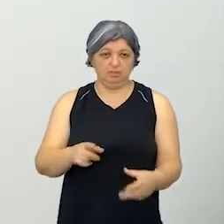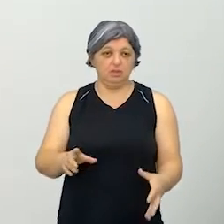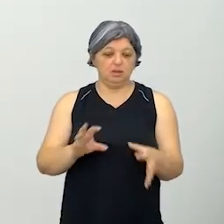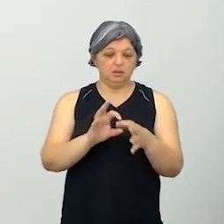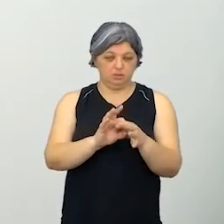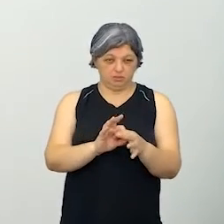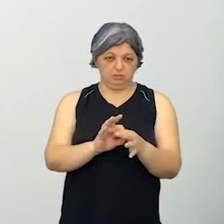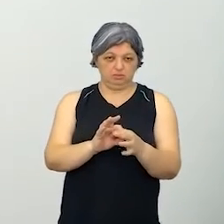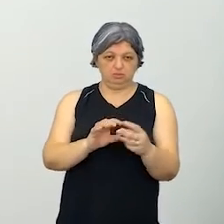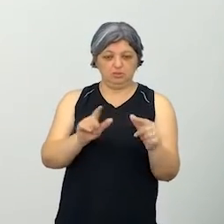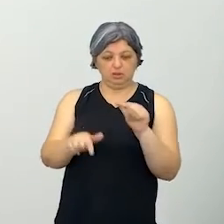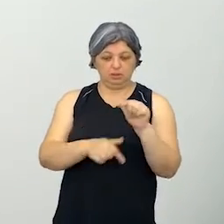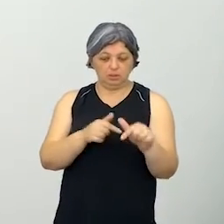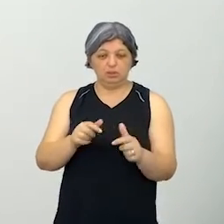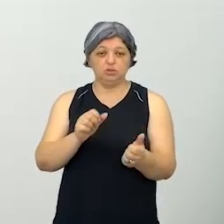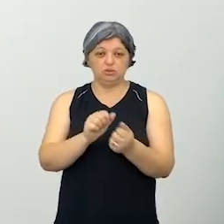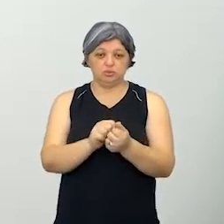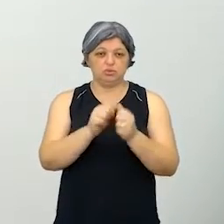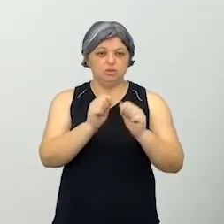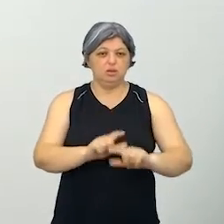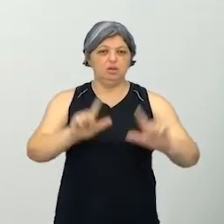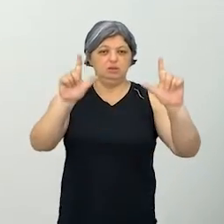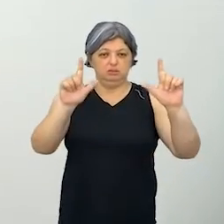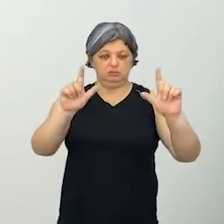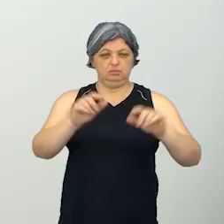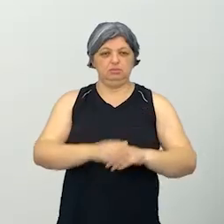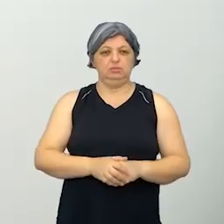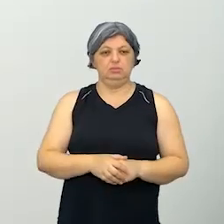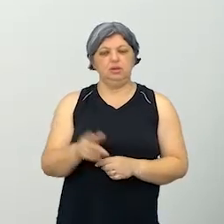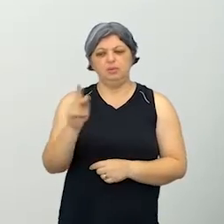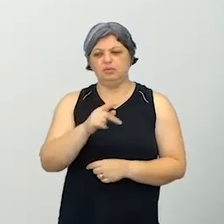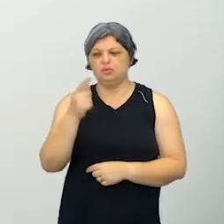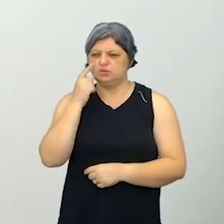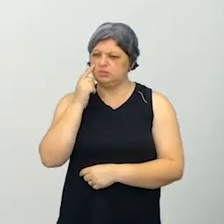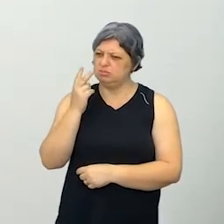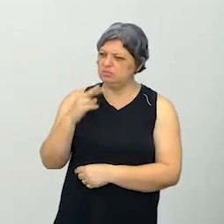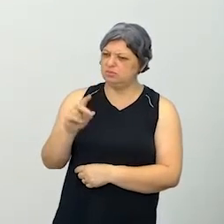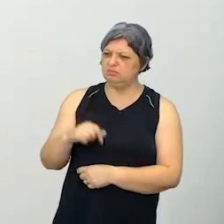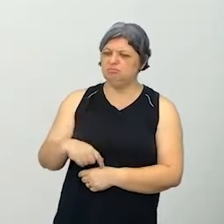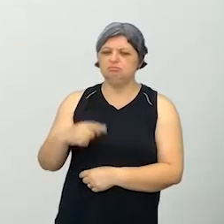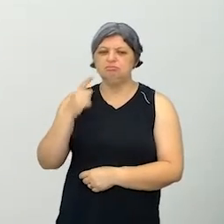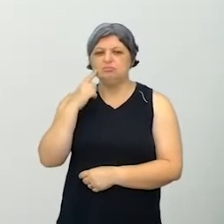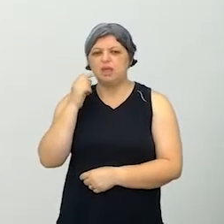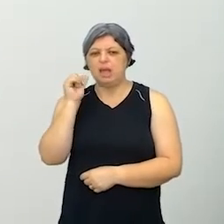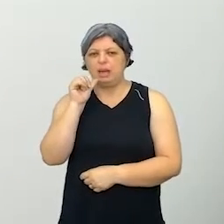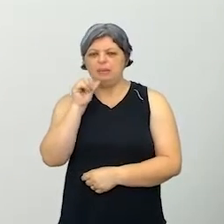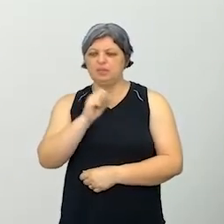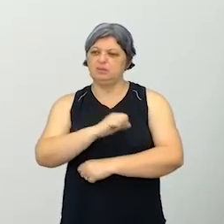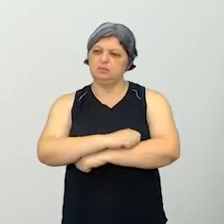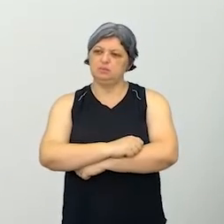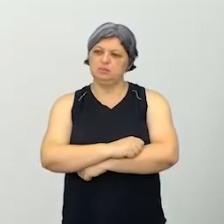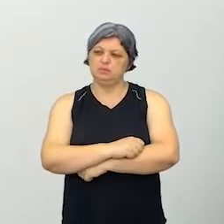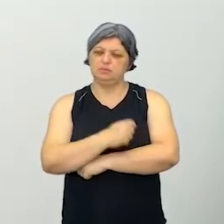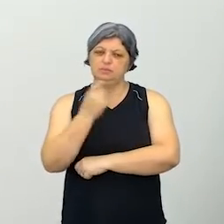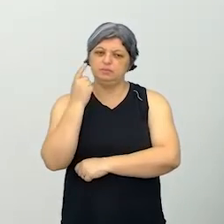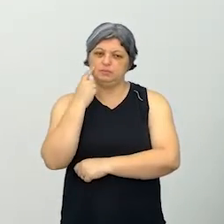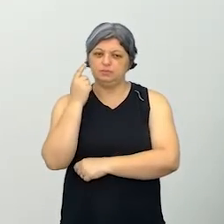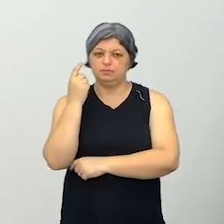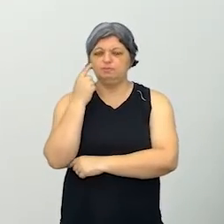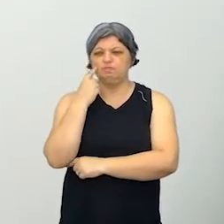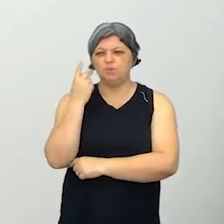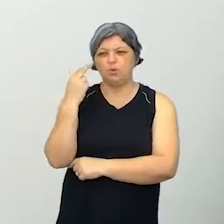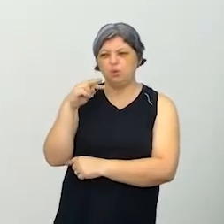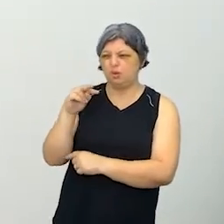para trabalharem juntos em um cartaz. Quando a professora olhou para eles, ela viu que Tina estava com os braços cruzados enquanto ela olhava para